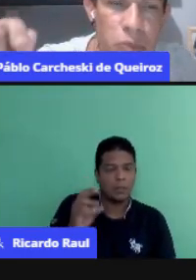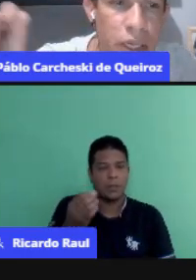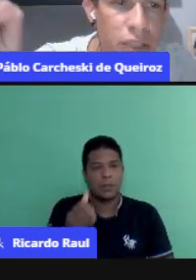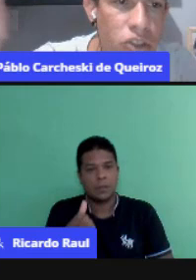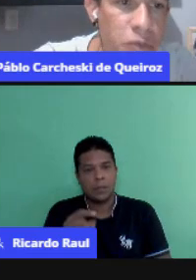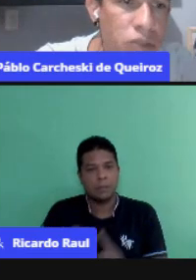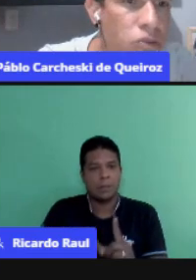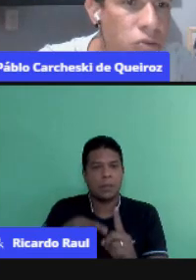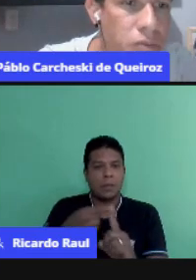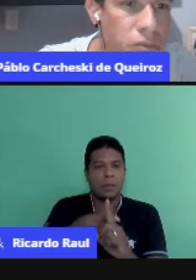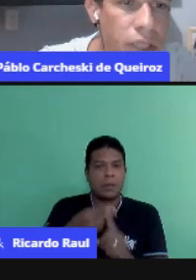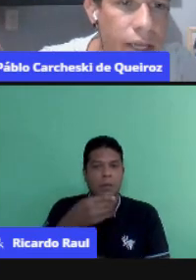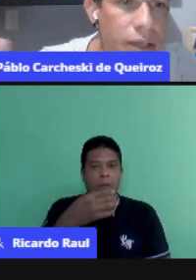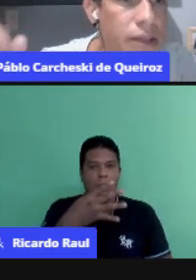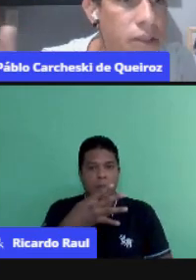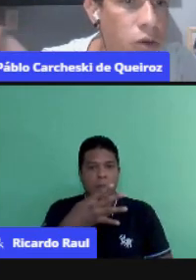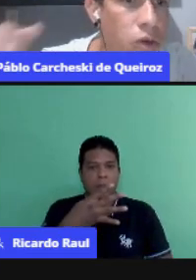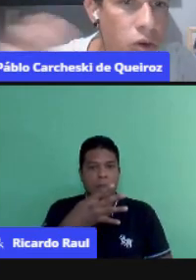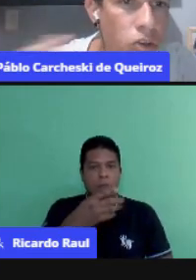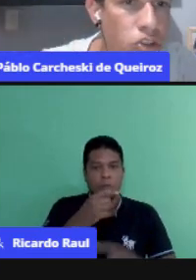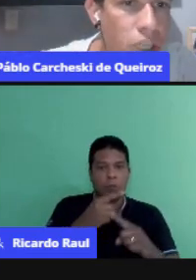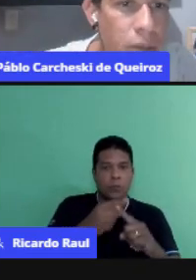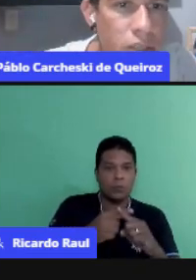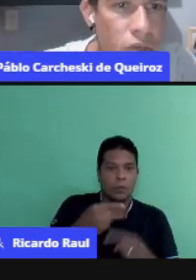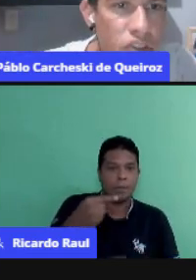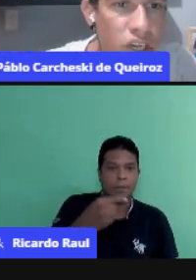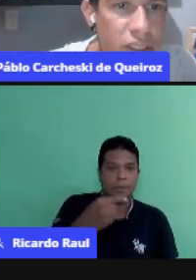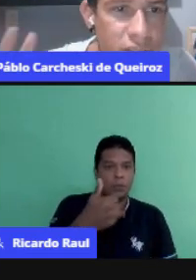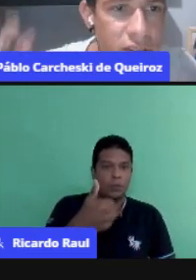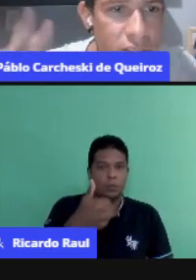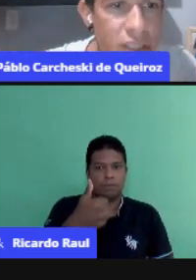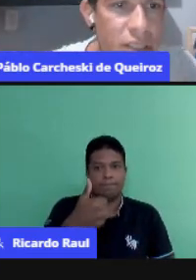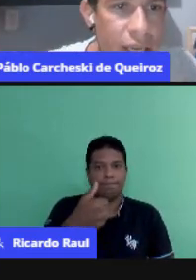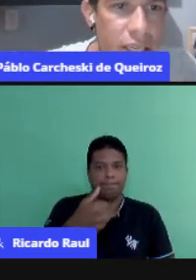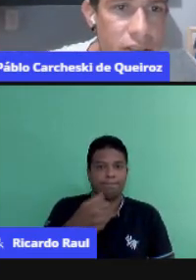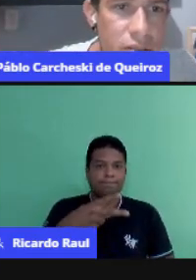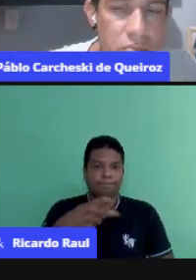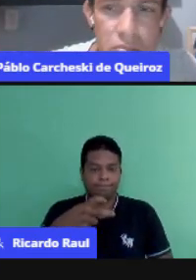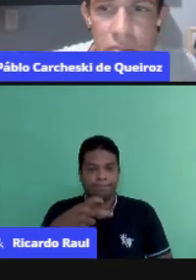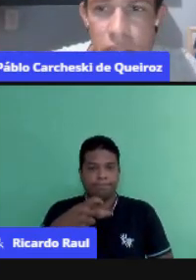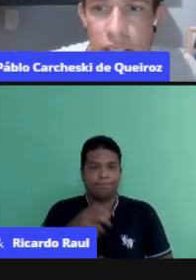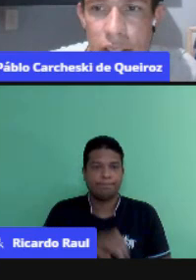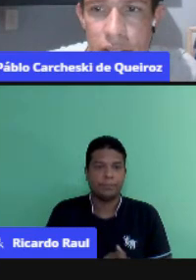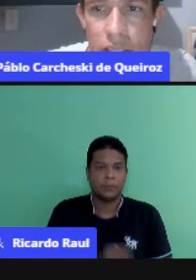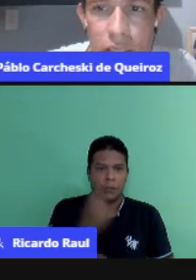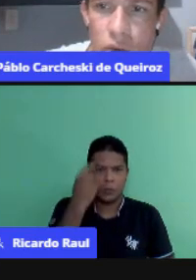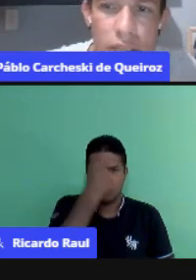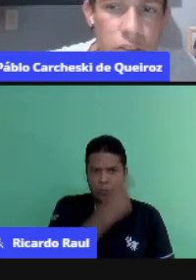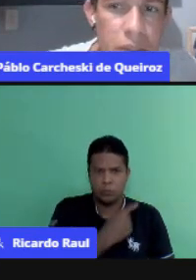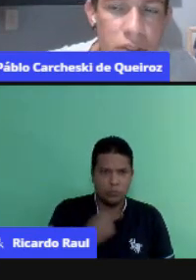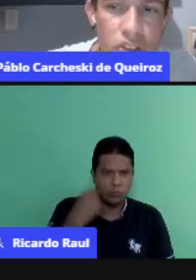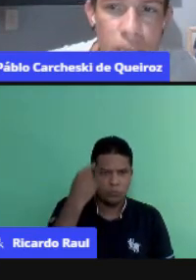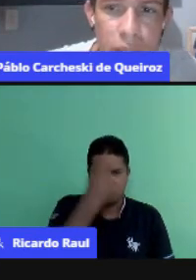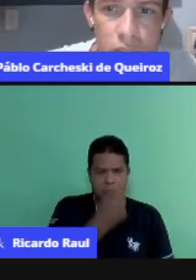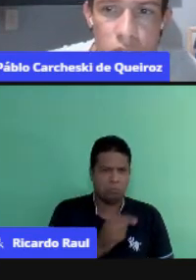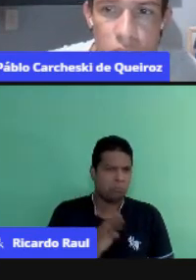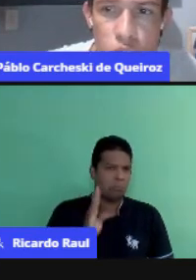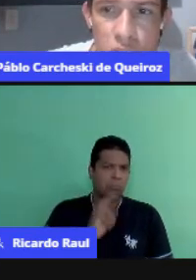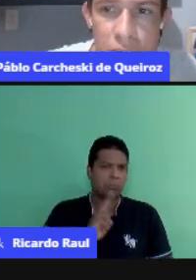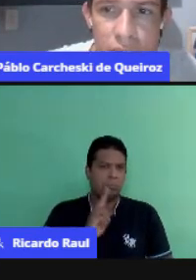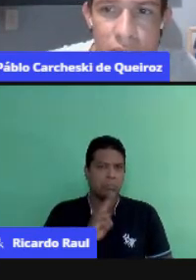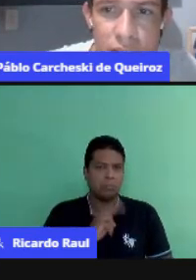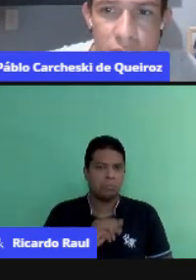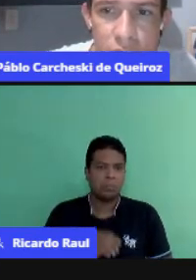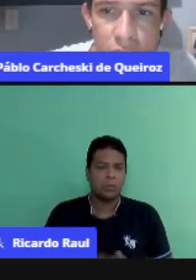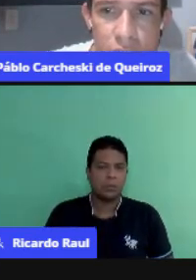4, que multiplica 2 menos 1, né? Então, quando eu estou trabalhando com as horas inteiras, né, tá tranquilo essa expressão algébrica. Então, eu tenho